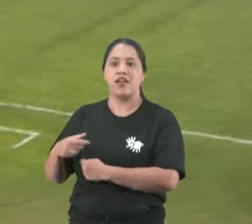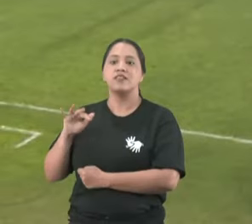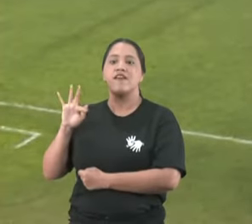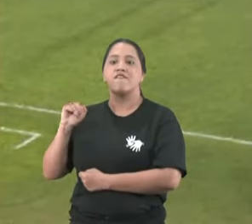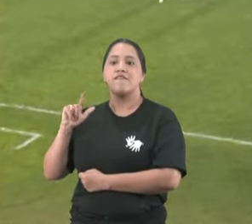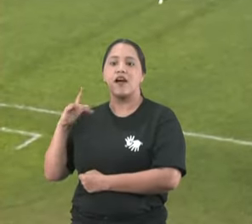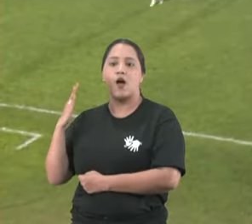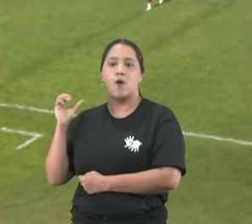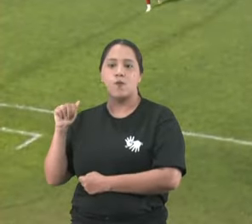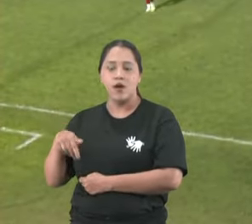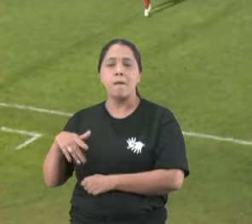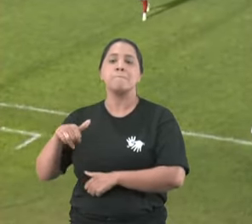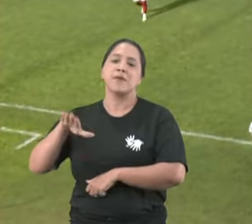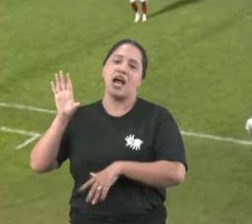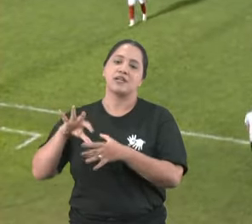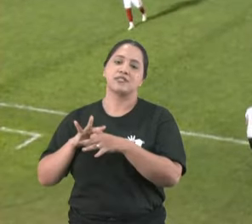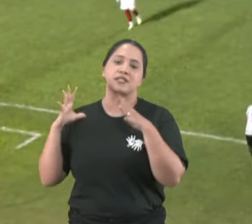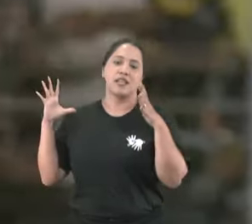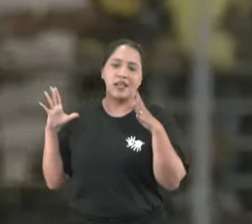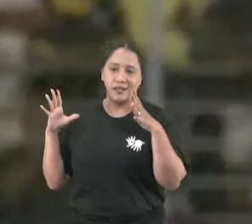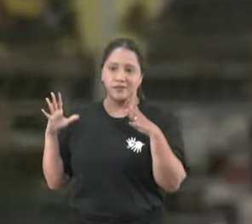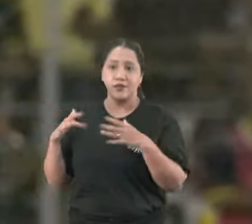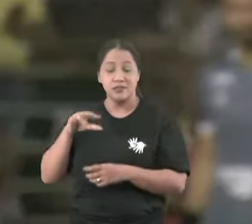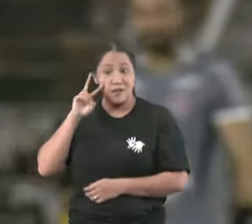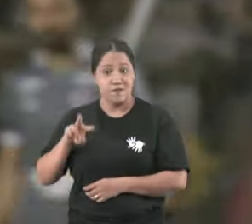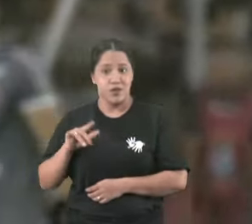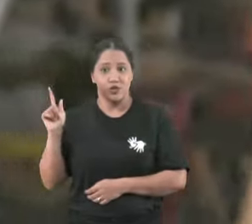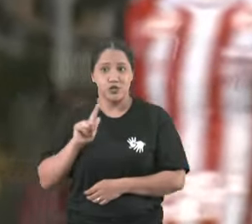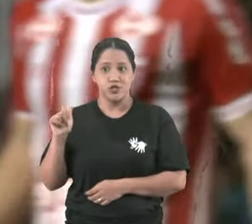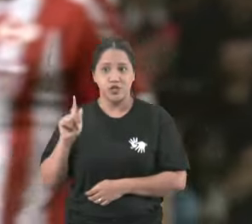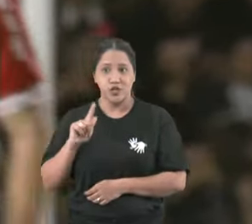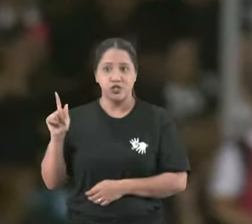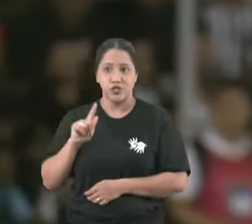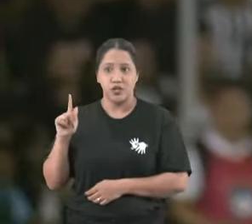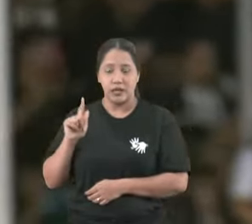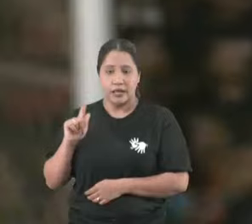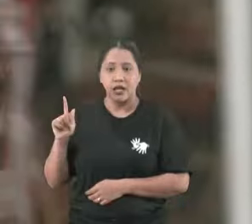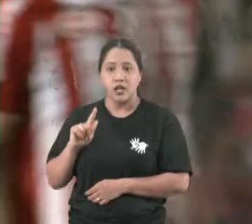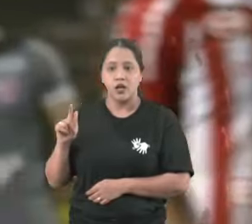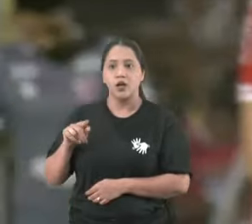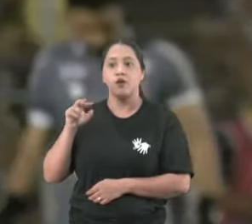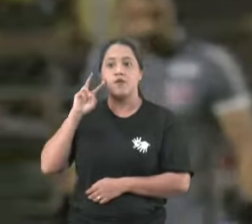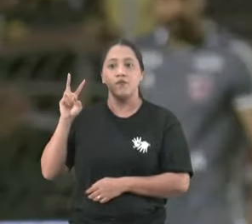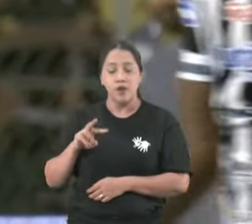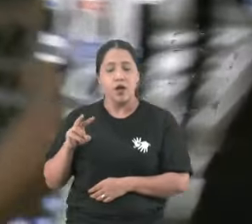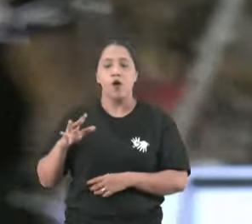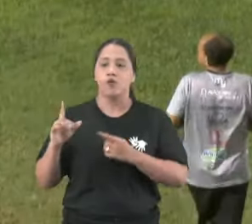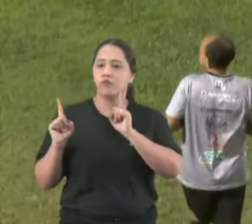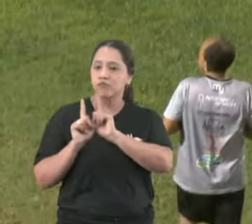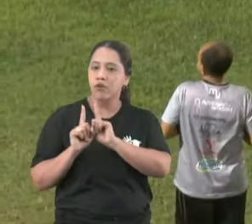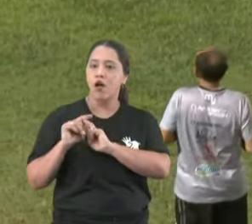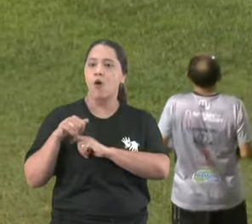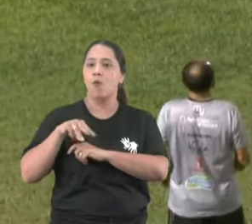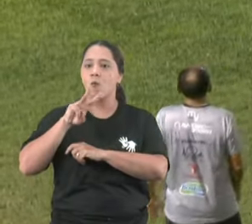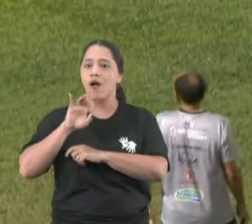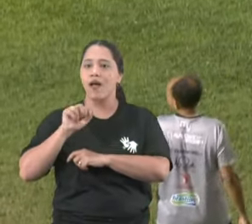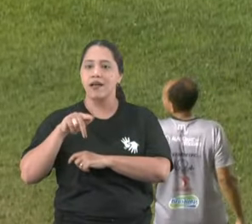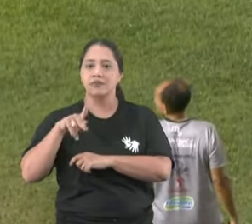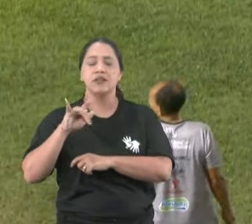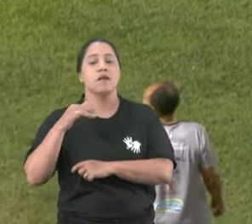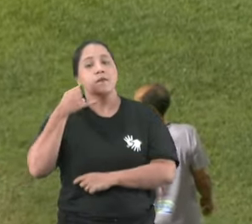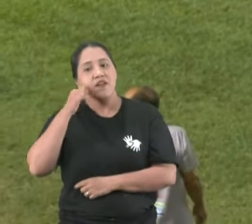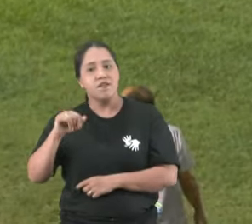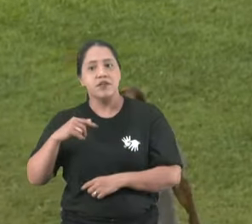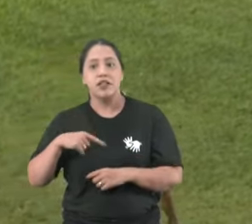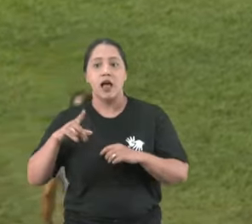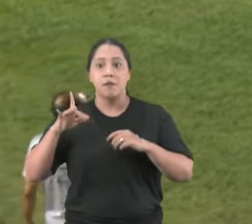Falcão mais livre. Você já vê que o GG já cola no Wesley para evitar que ele tenha essa subida